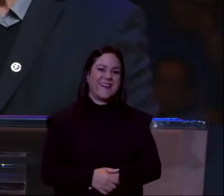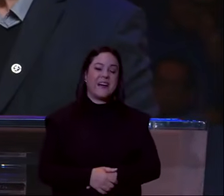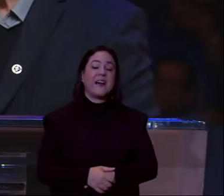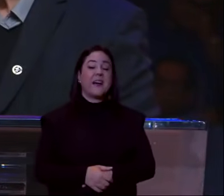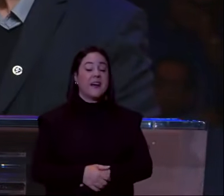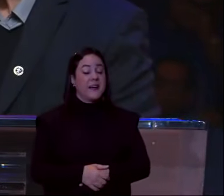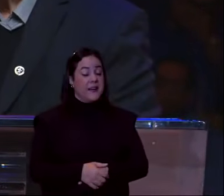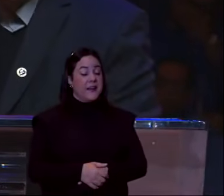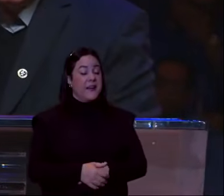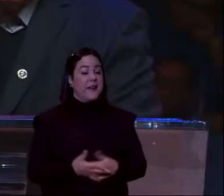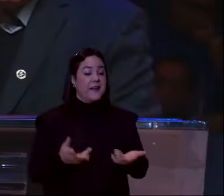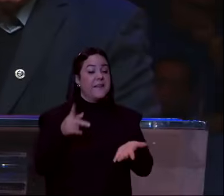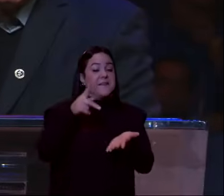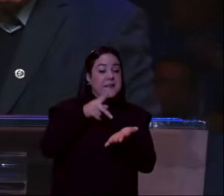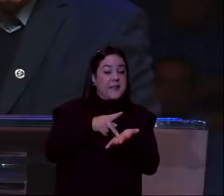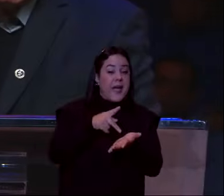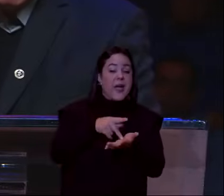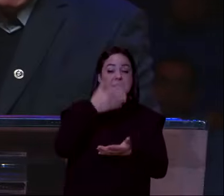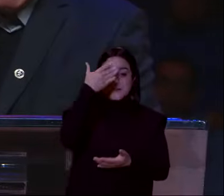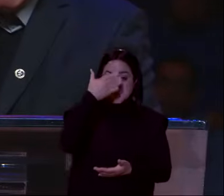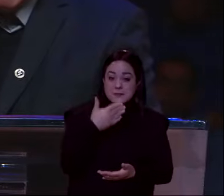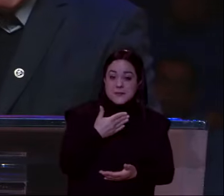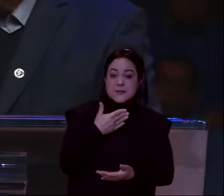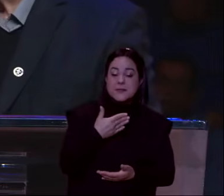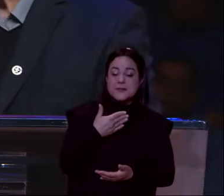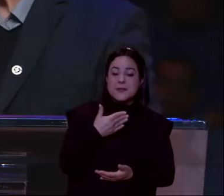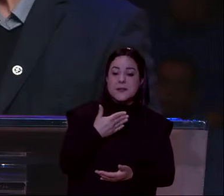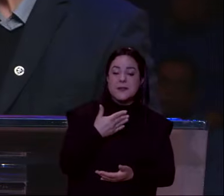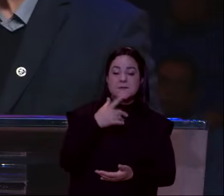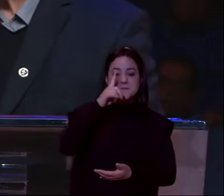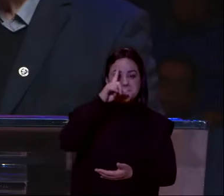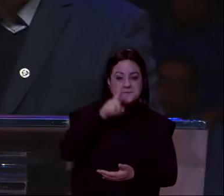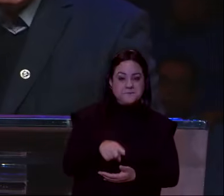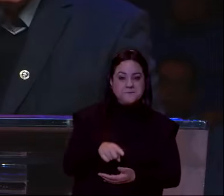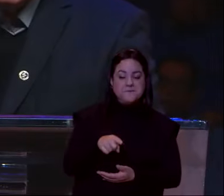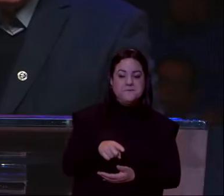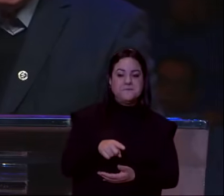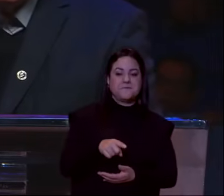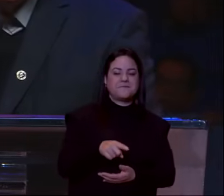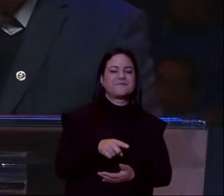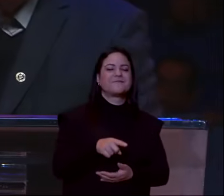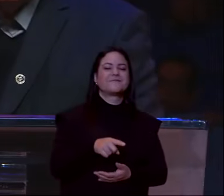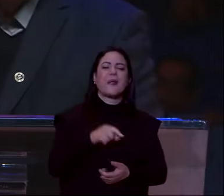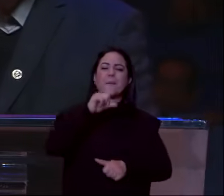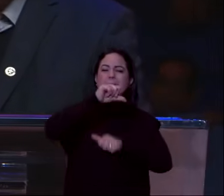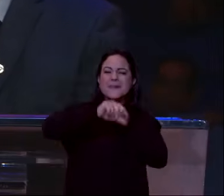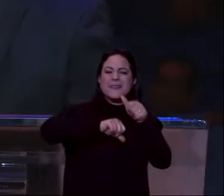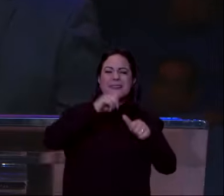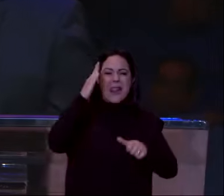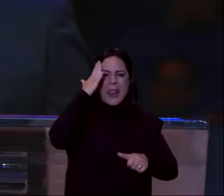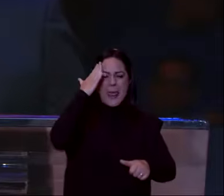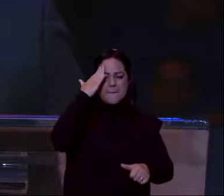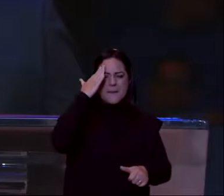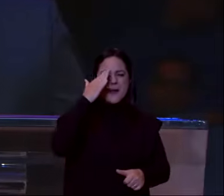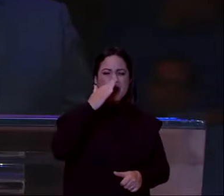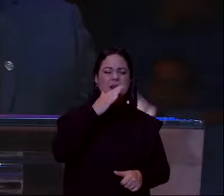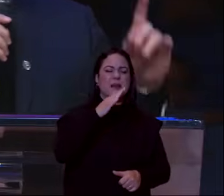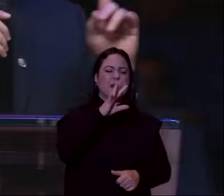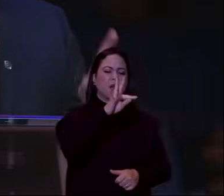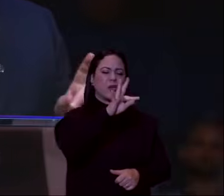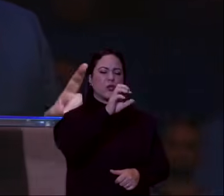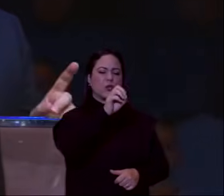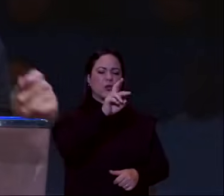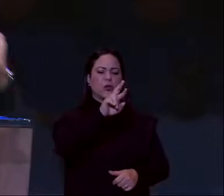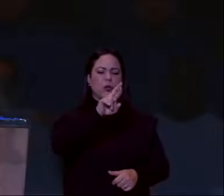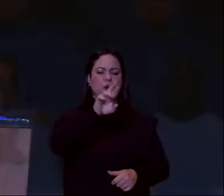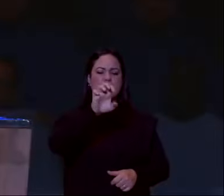Na verdade, esse sinal era a reversão da Torre de Babel. Lá na Torre